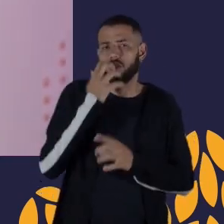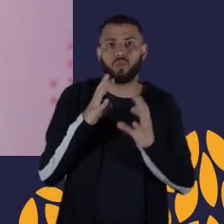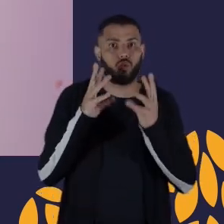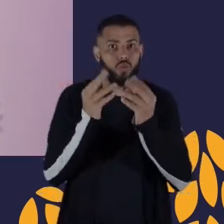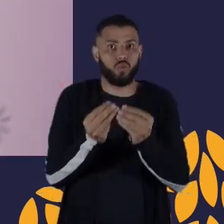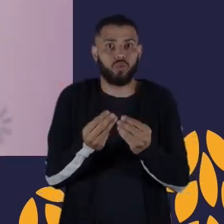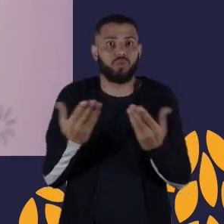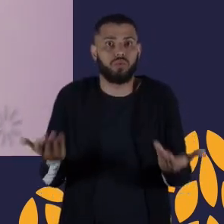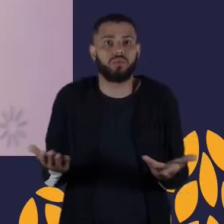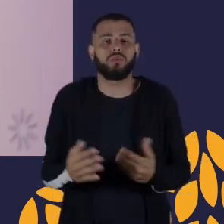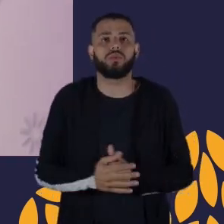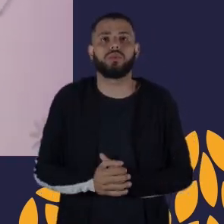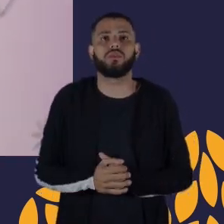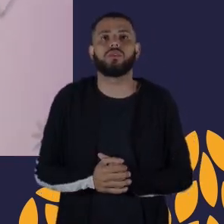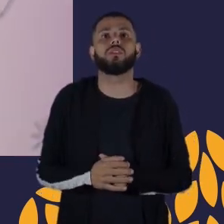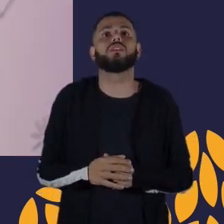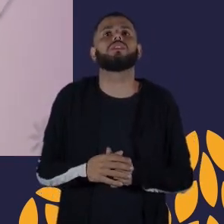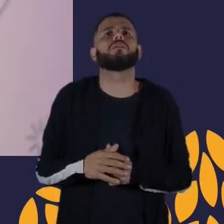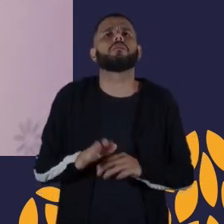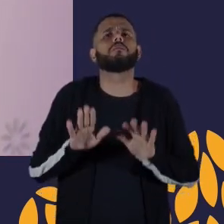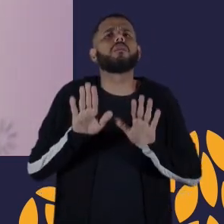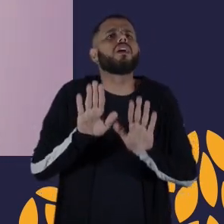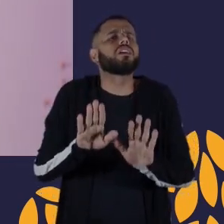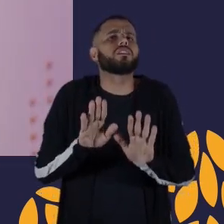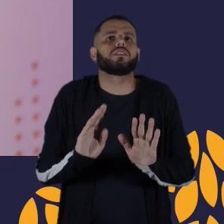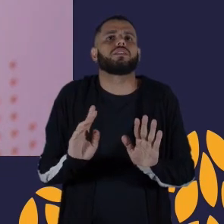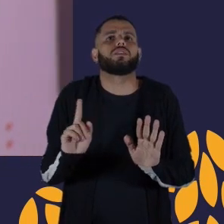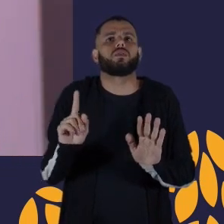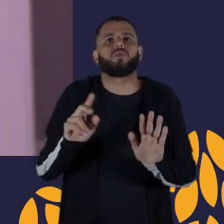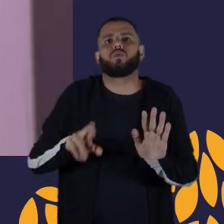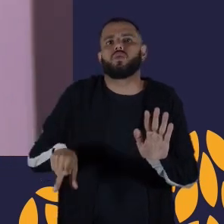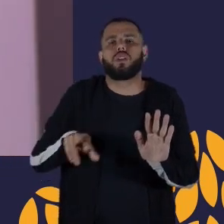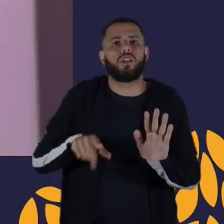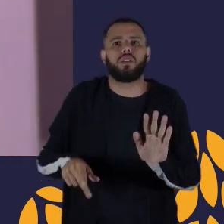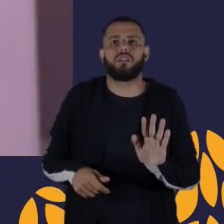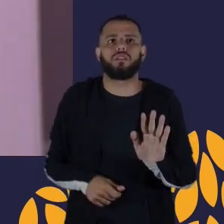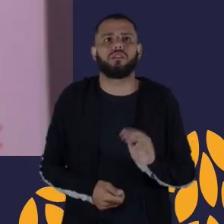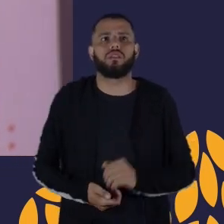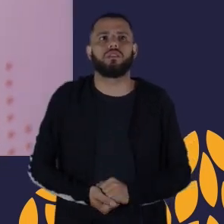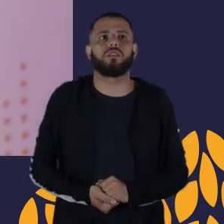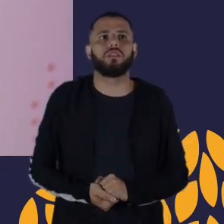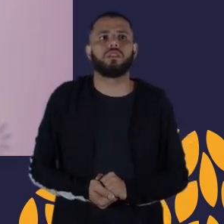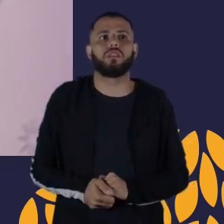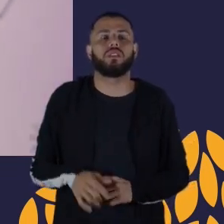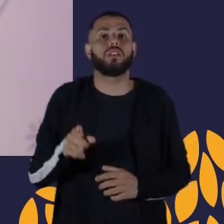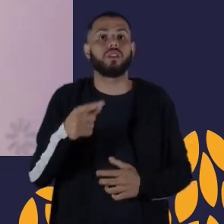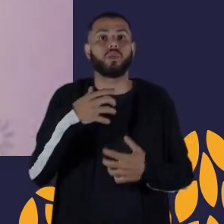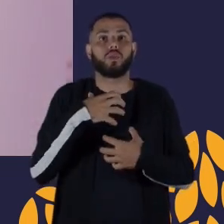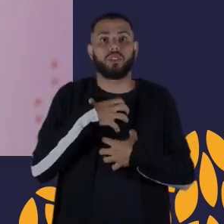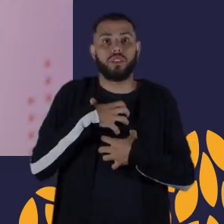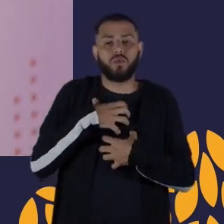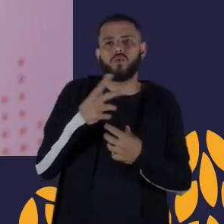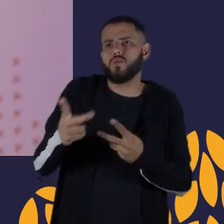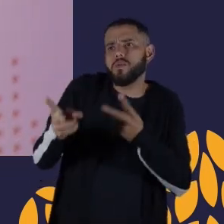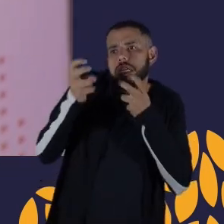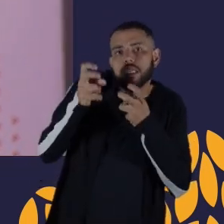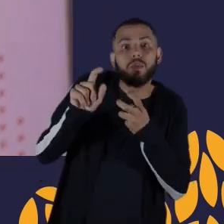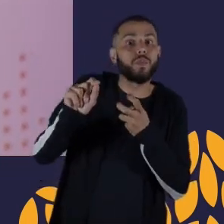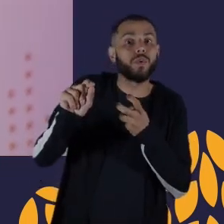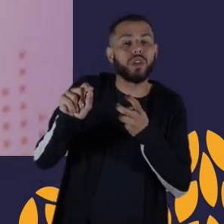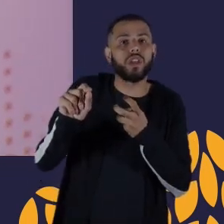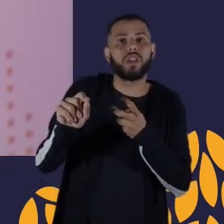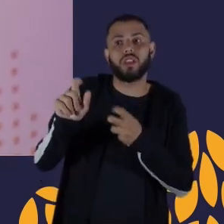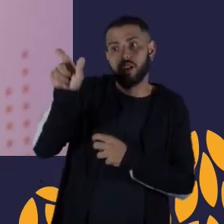melhora. Mas não vai melhorar sempre os sintomas motores, que é o que os